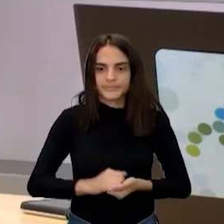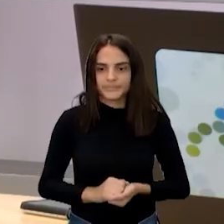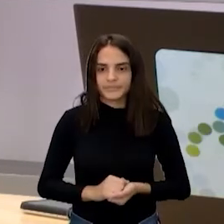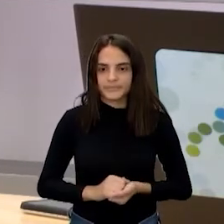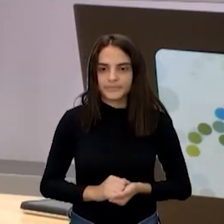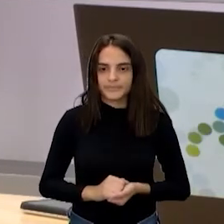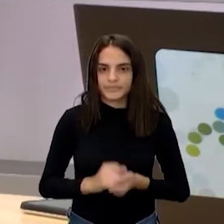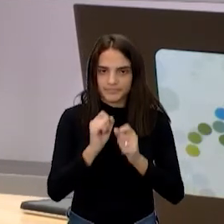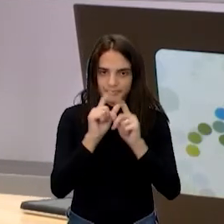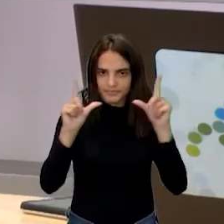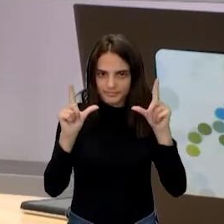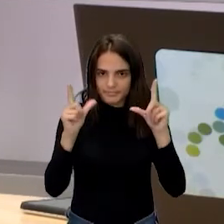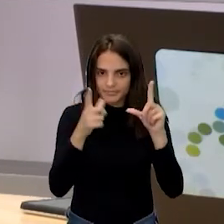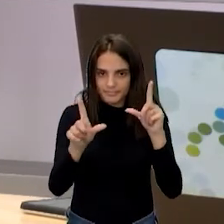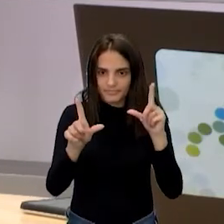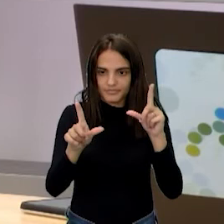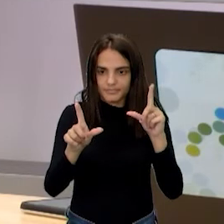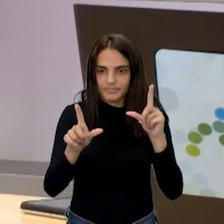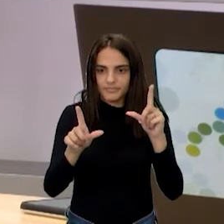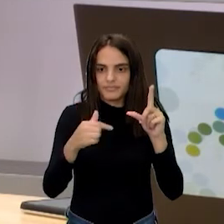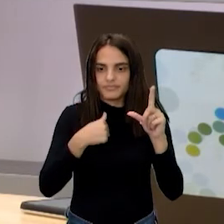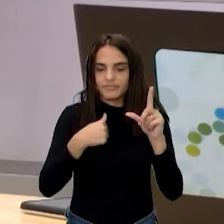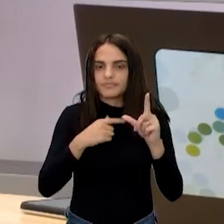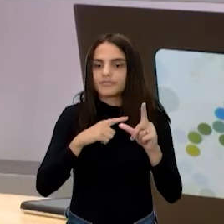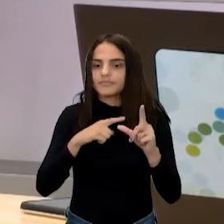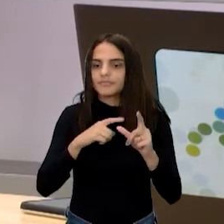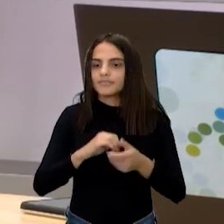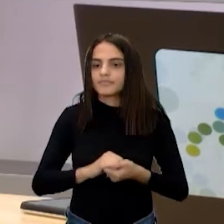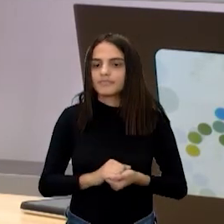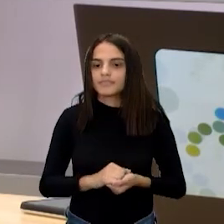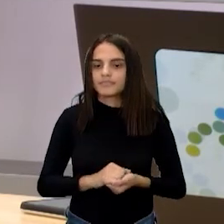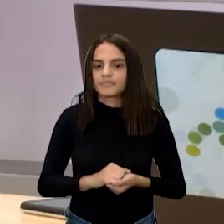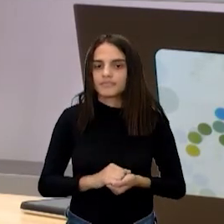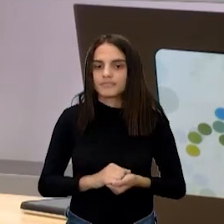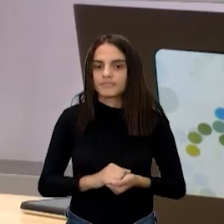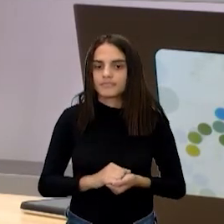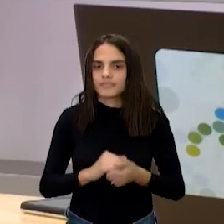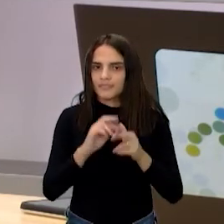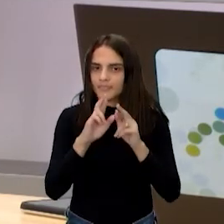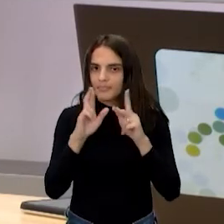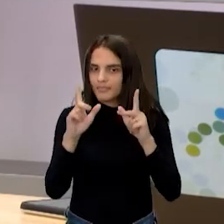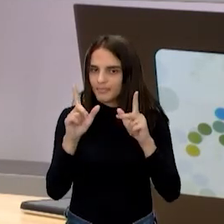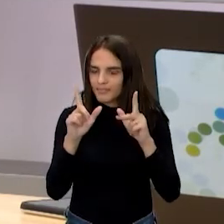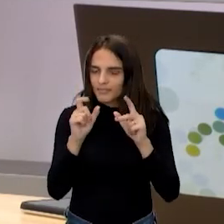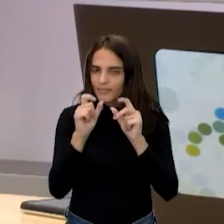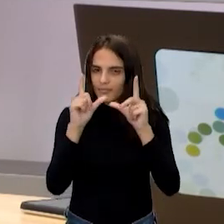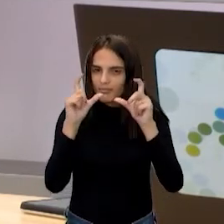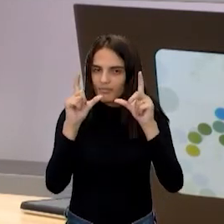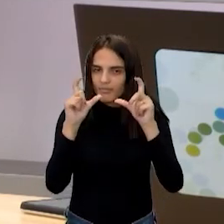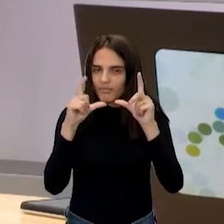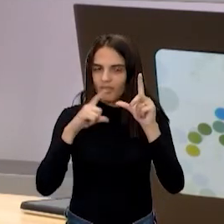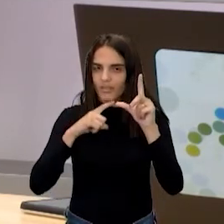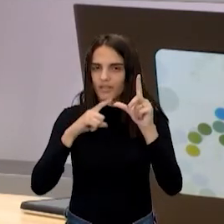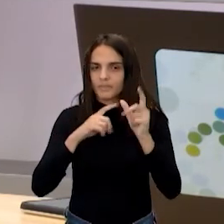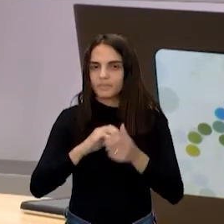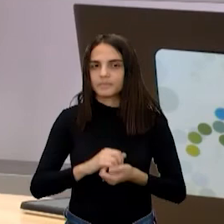pedir para pôr na tela de novo, só para eles verem a diferença. Essas imagens.